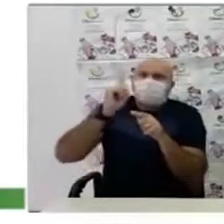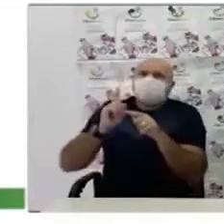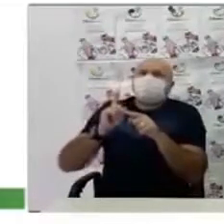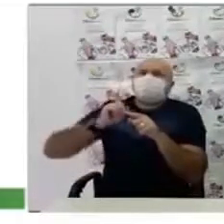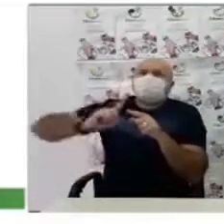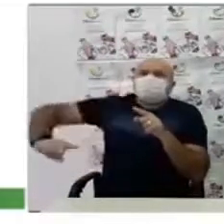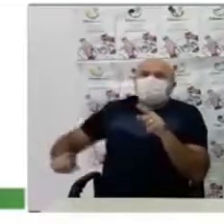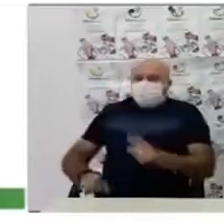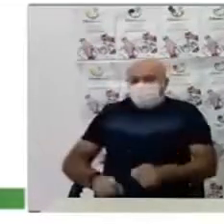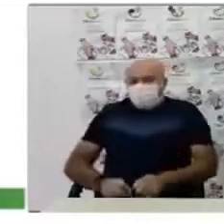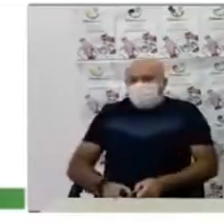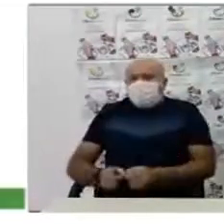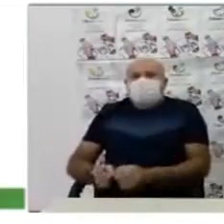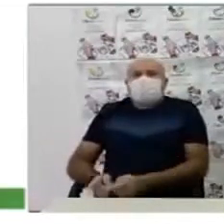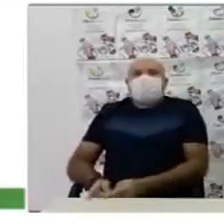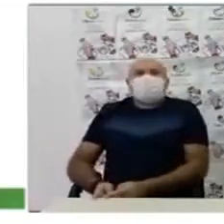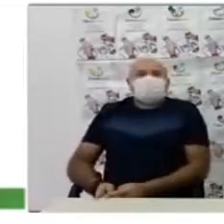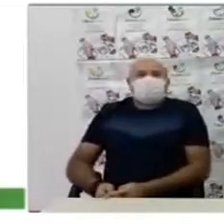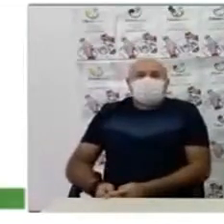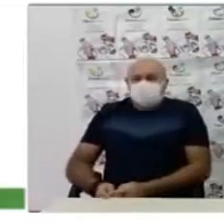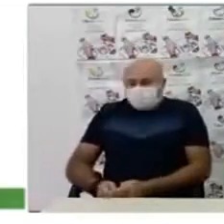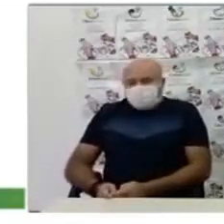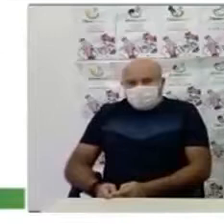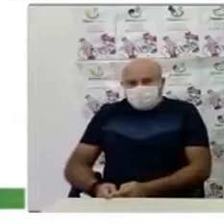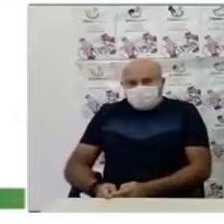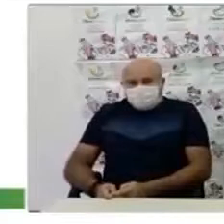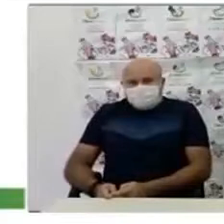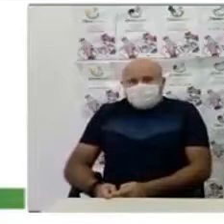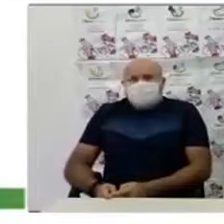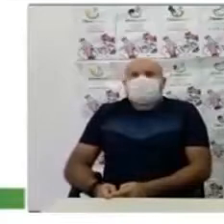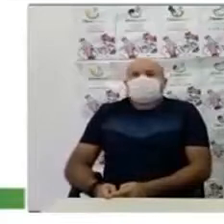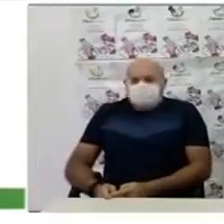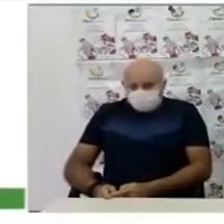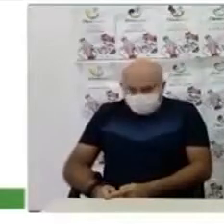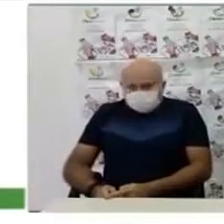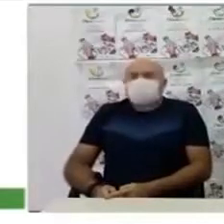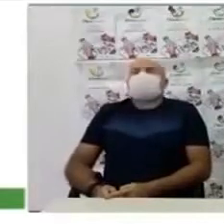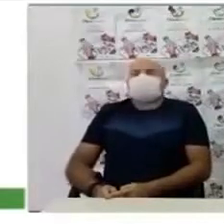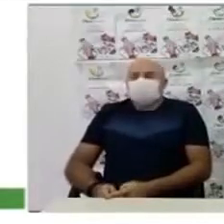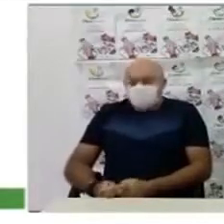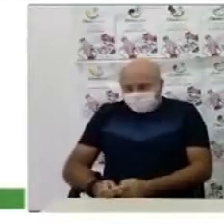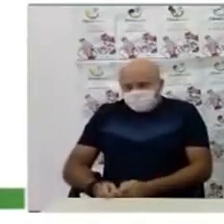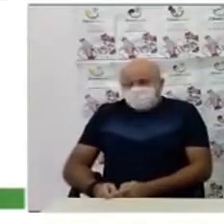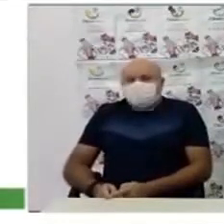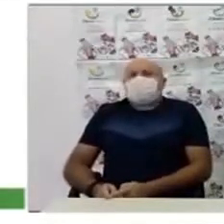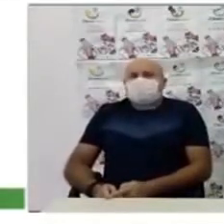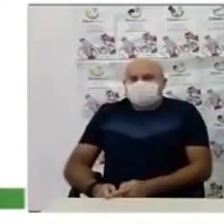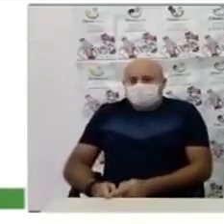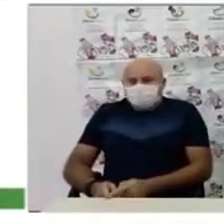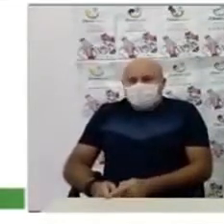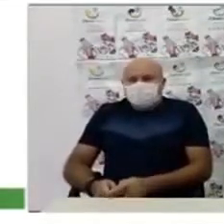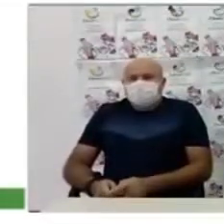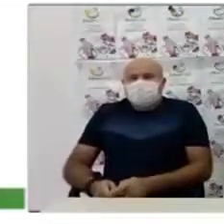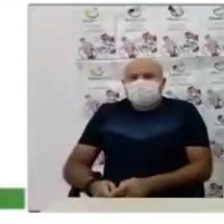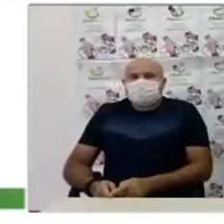ponderais. Exatamente. Aí depois veio o Thomson, que fez o quê? Descobriu os elétrons de carga negativa, obviamente,